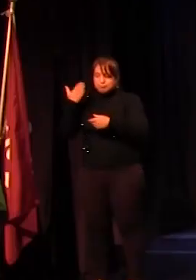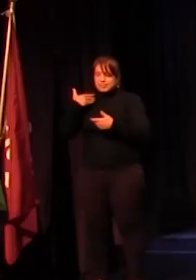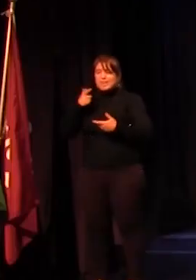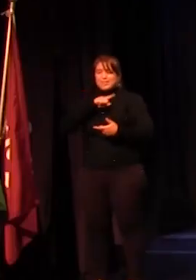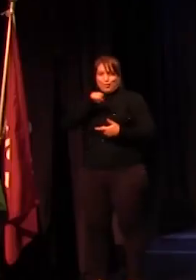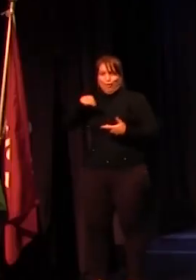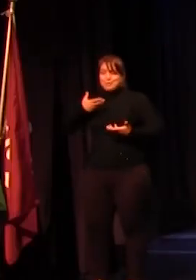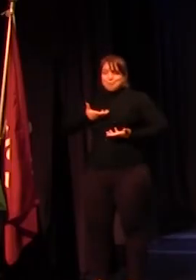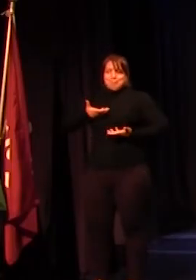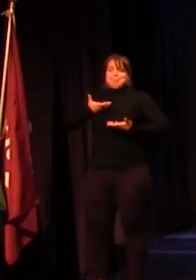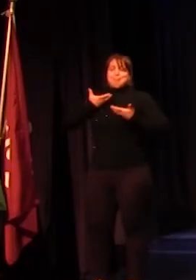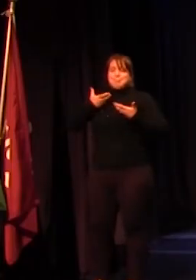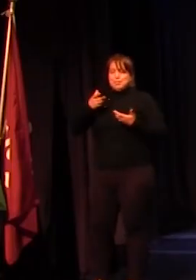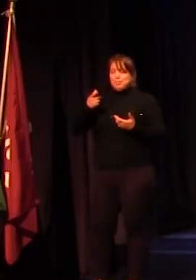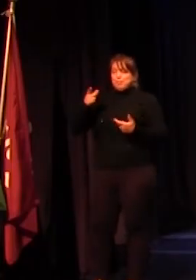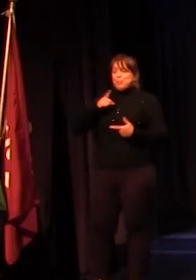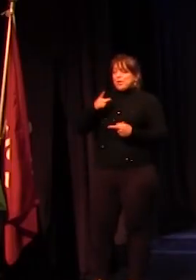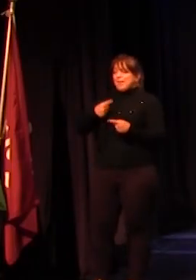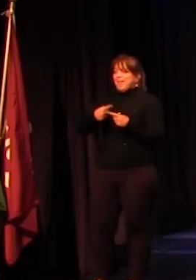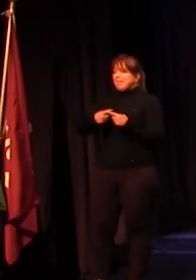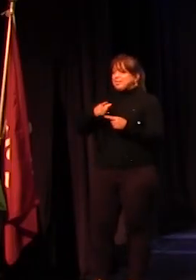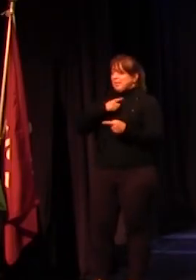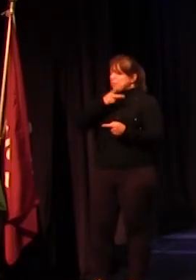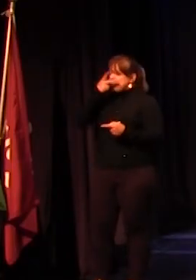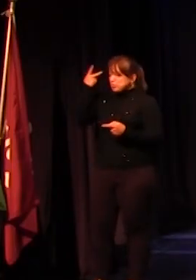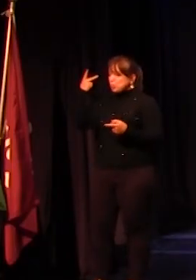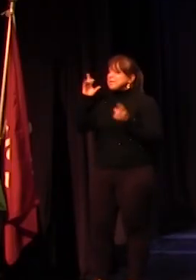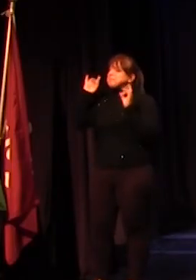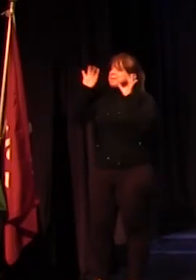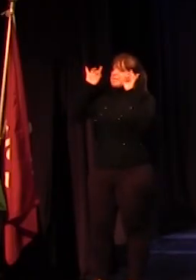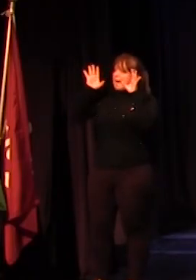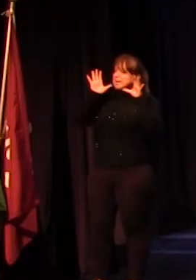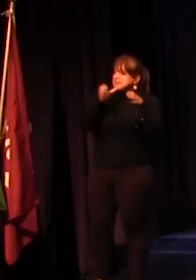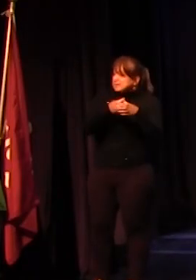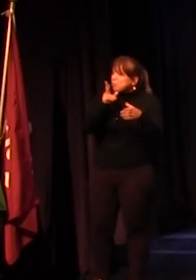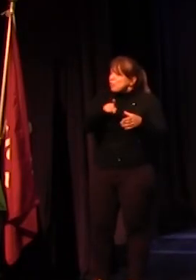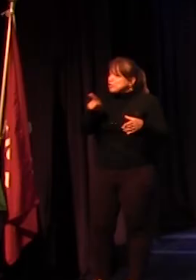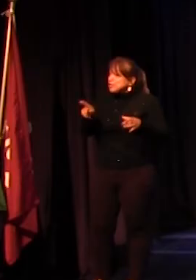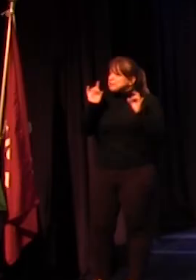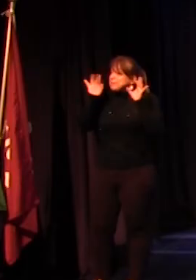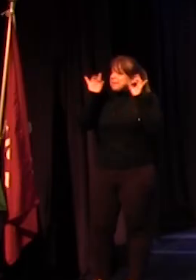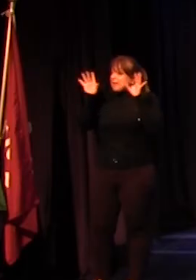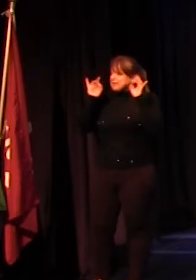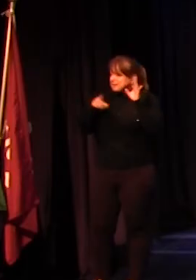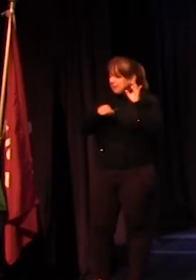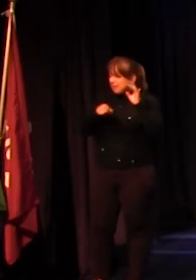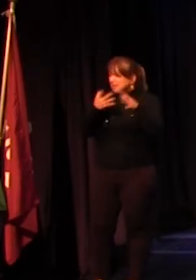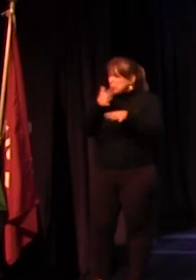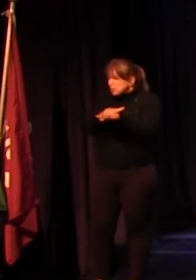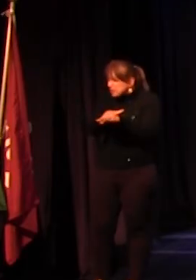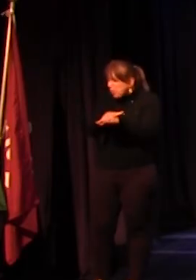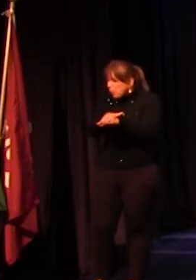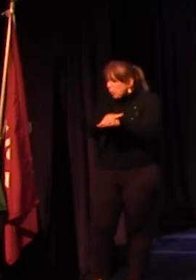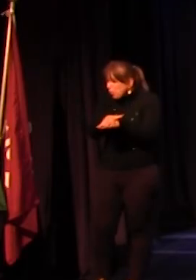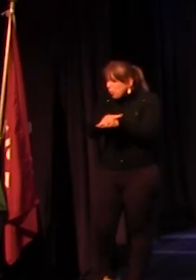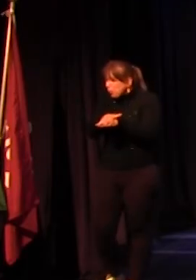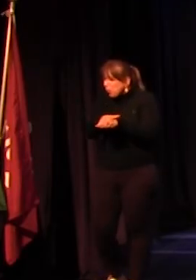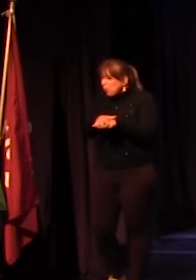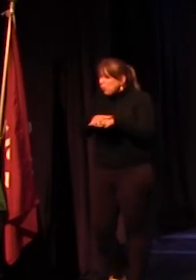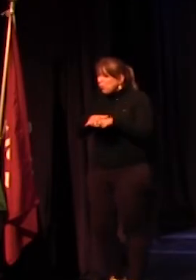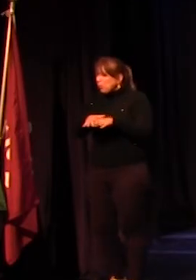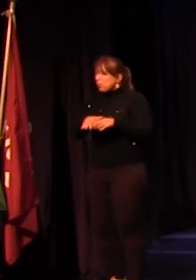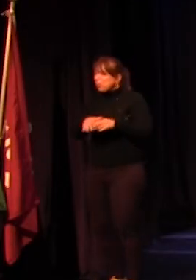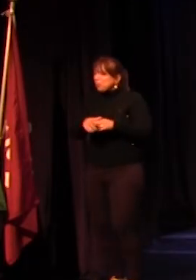de orgulho, sim, ter pessoas especialistas com essa questão da inclusão dentro